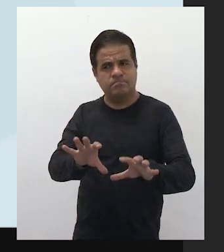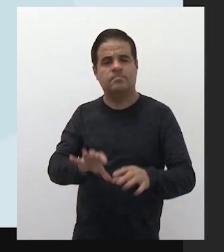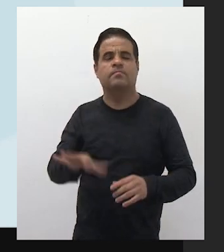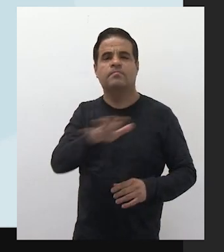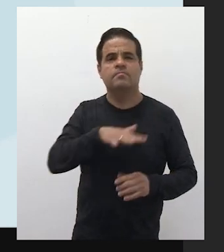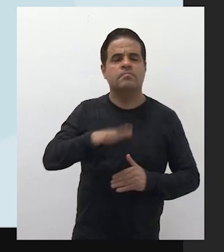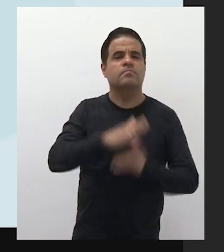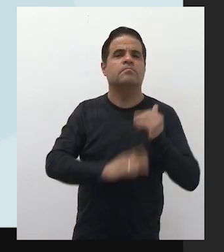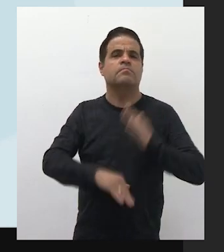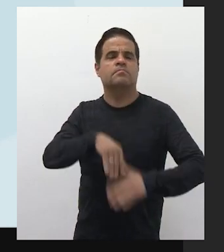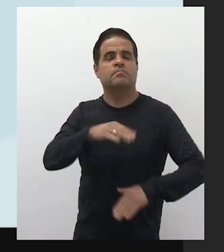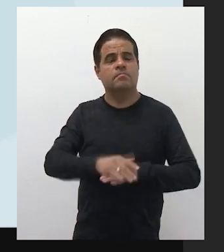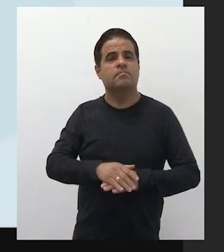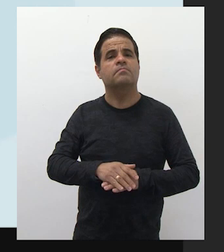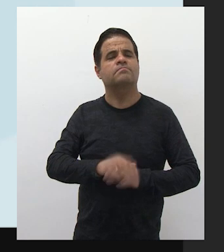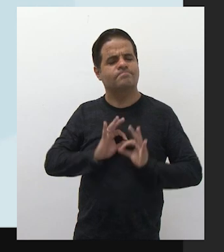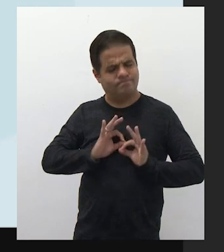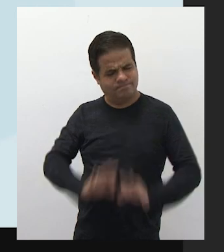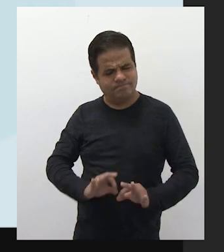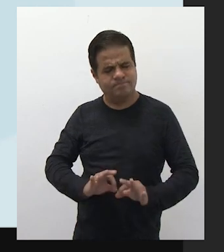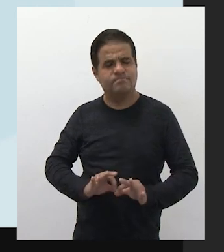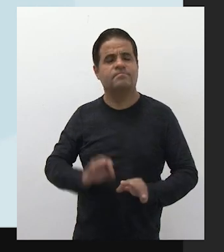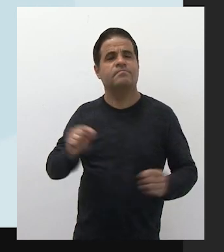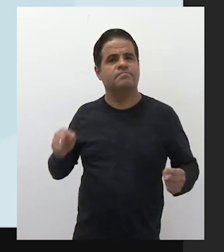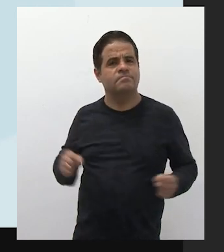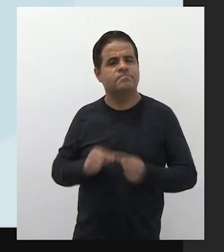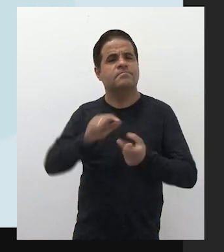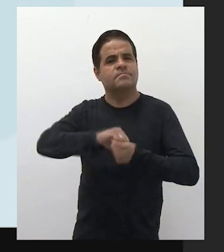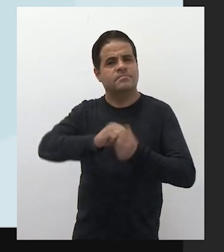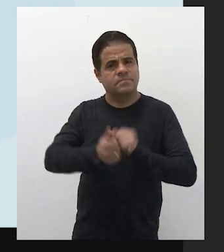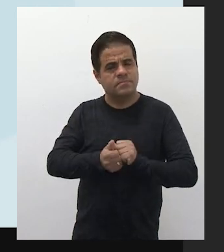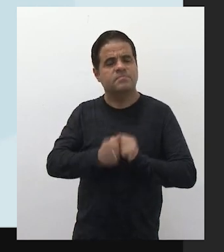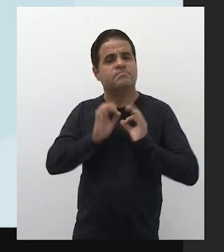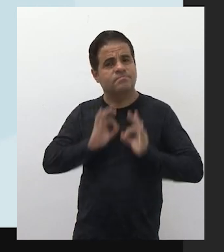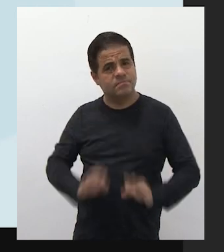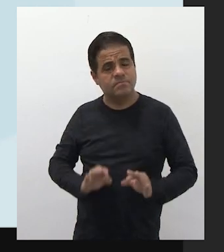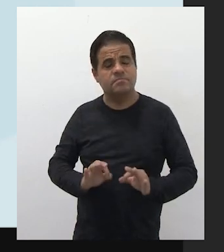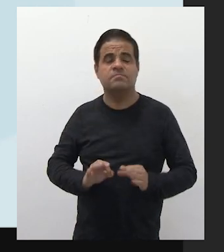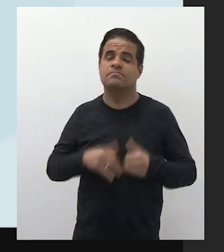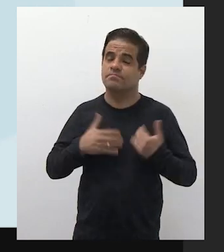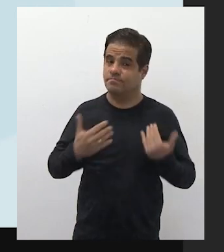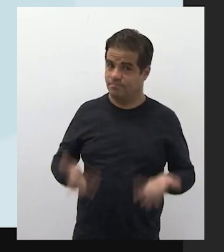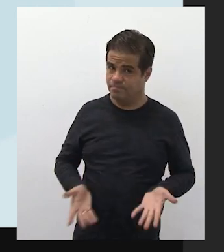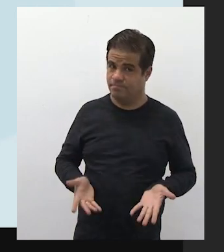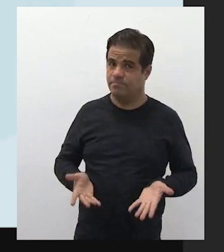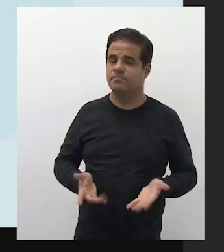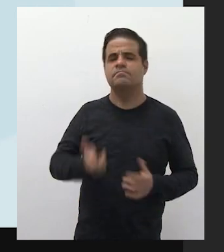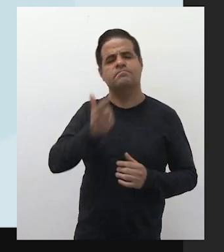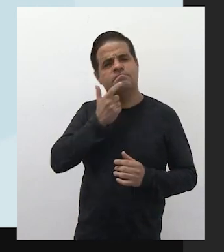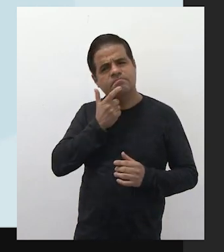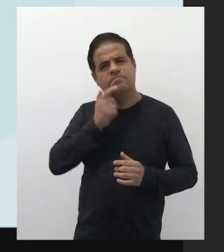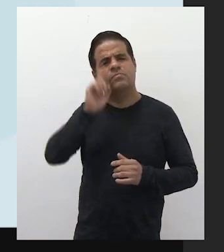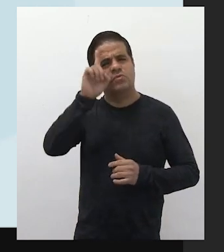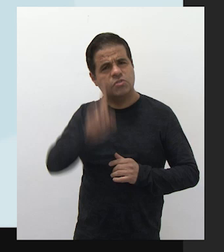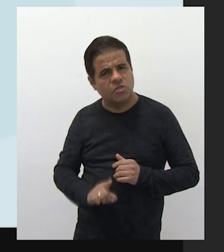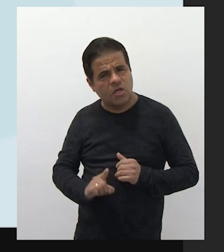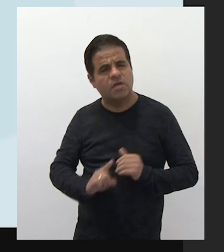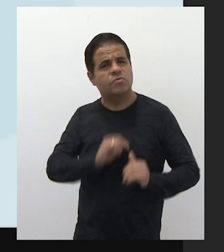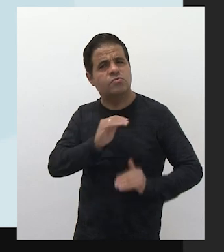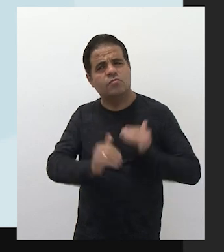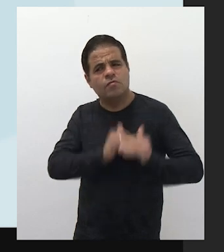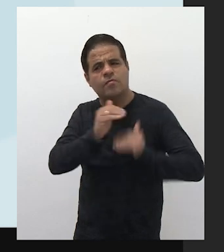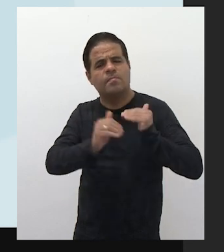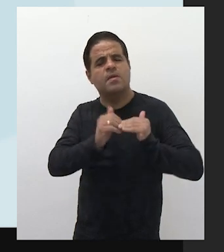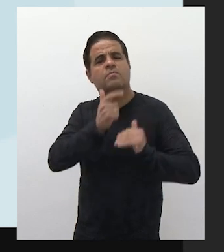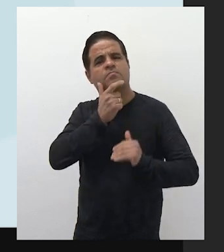na prática, na eficácia da aplicação das normas. Então, vejam que assim, direito e